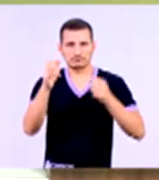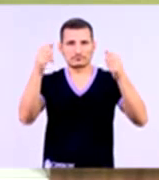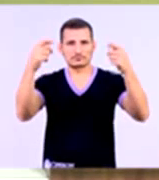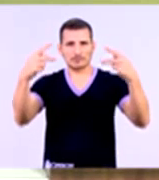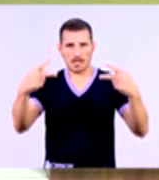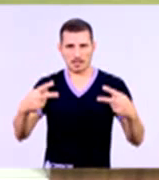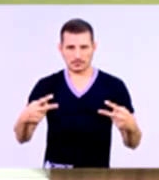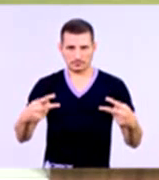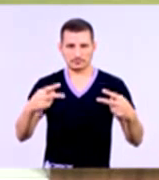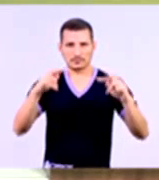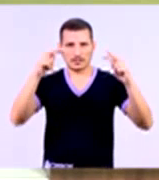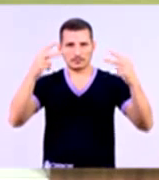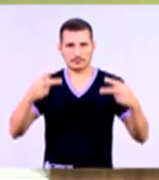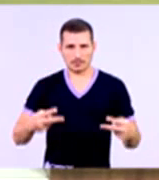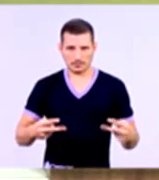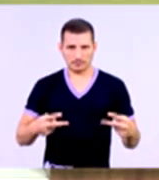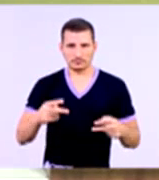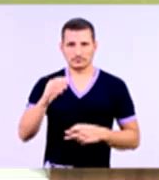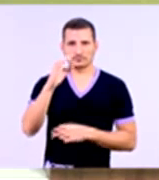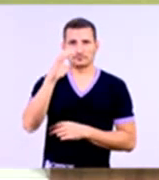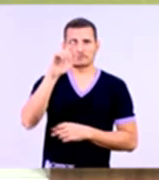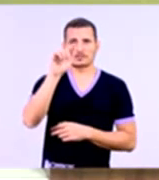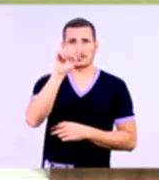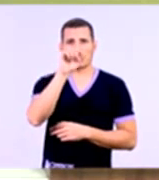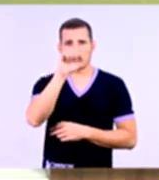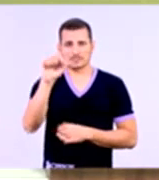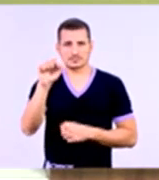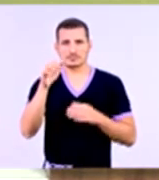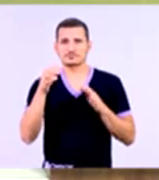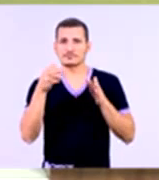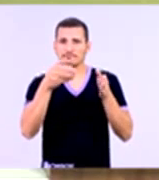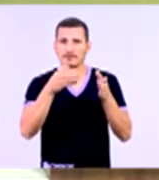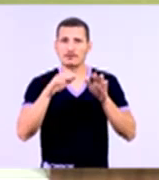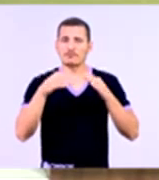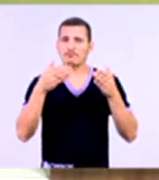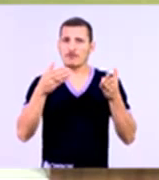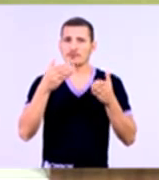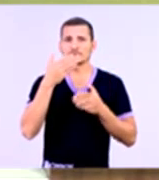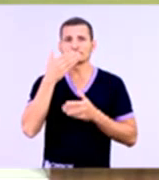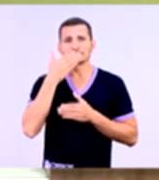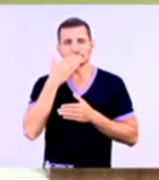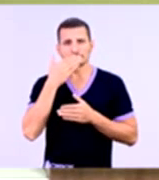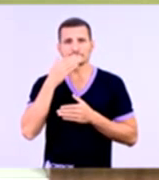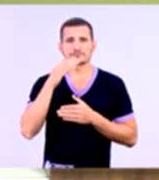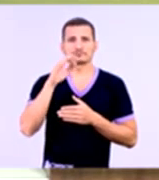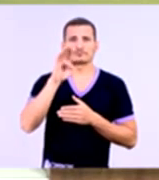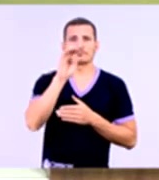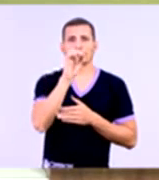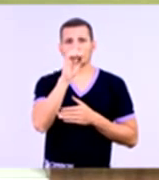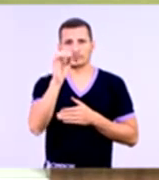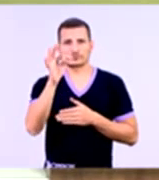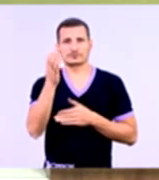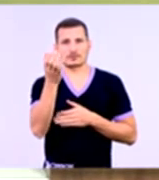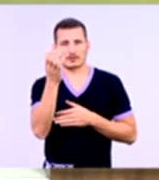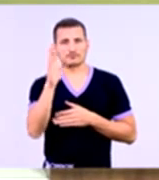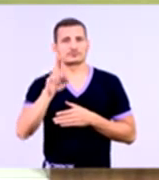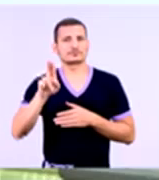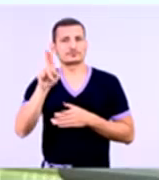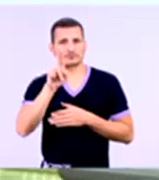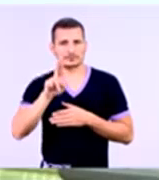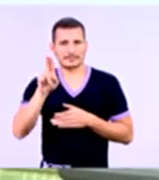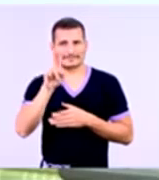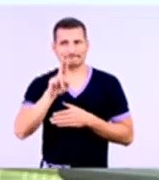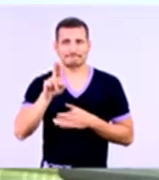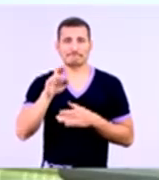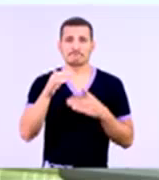class, né, para especificar qual o tipo de renderização do Bootstrap a gente quer utilizar. Exatamente. Então,